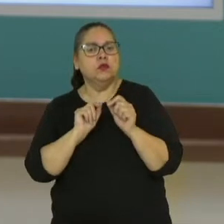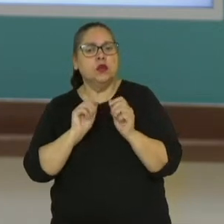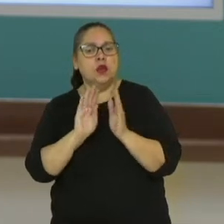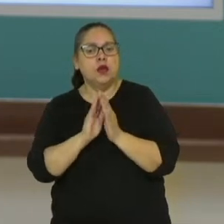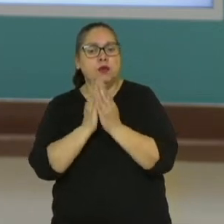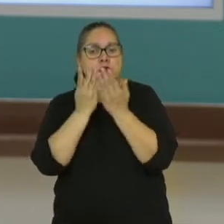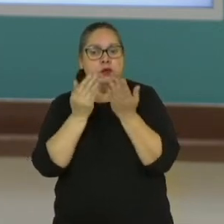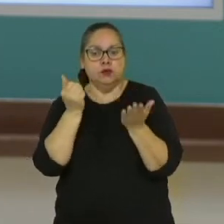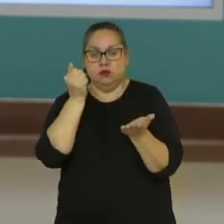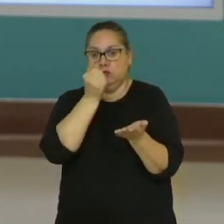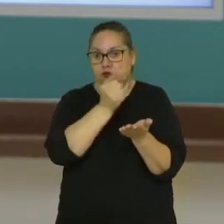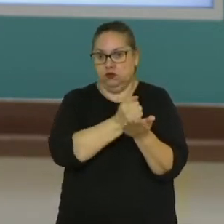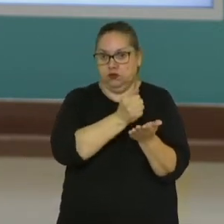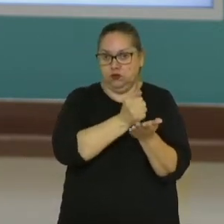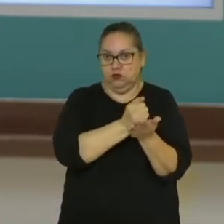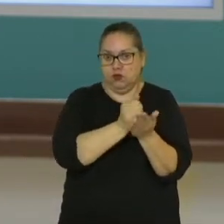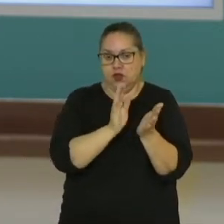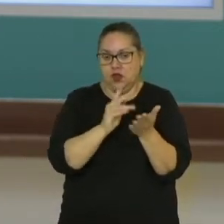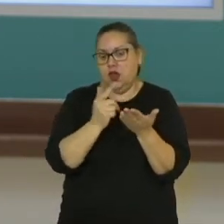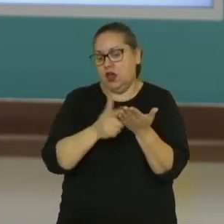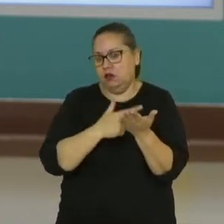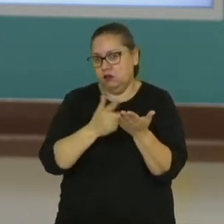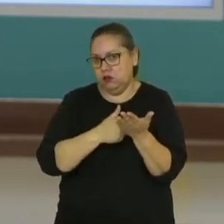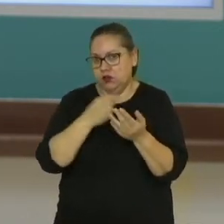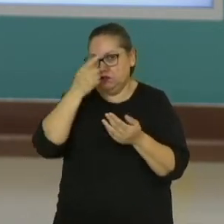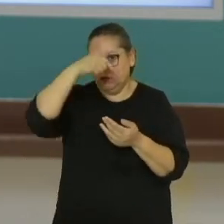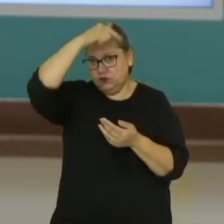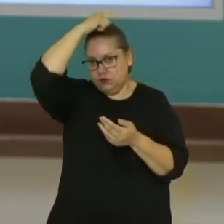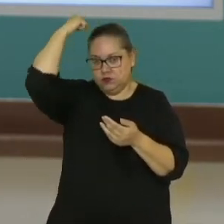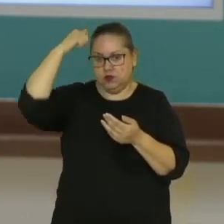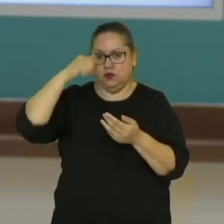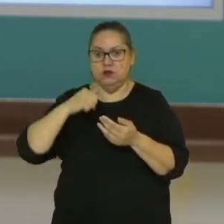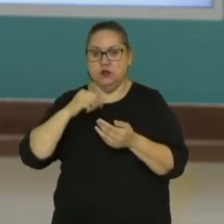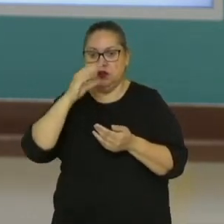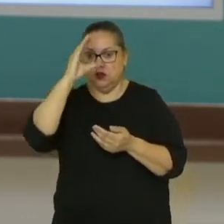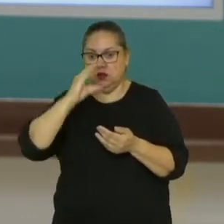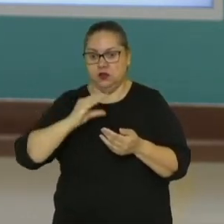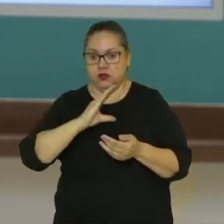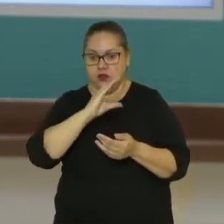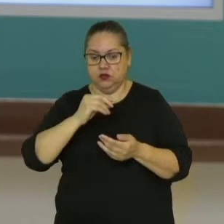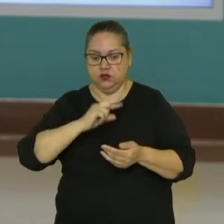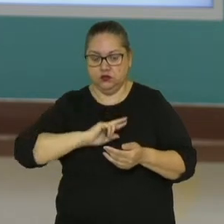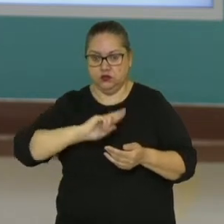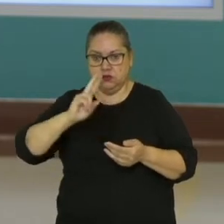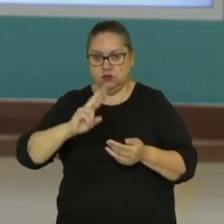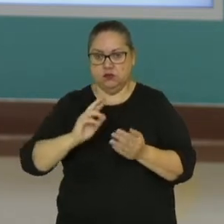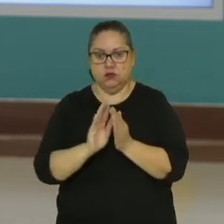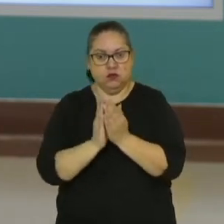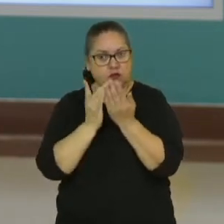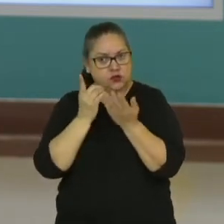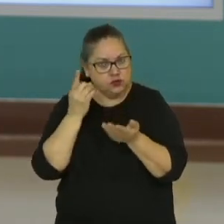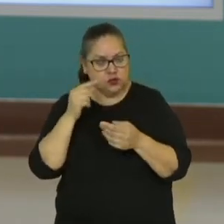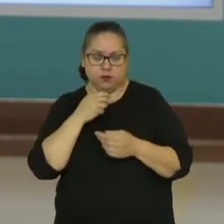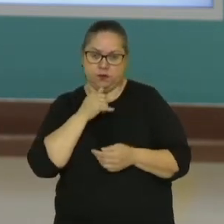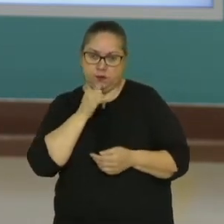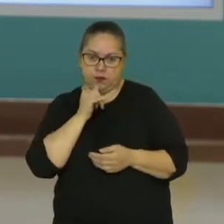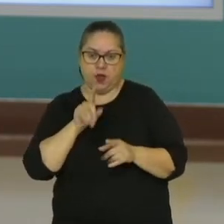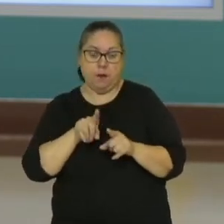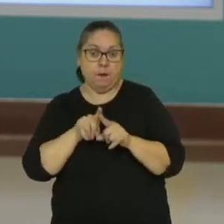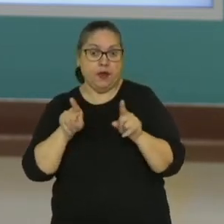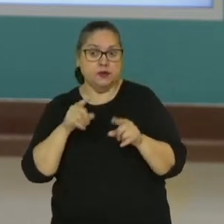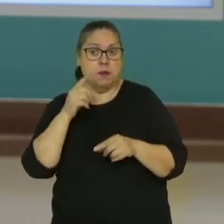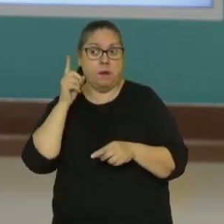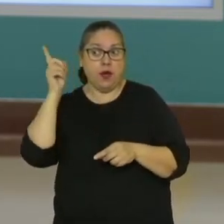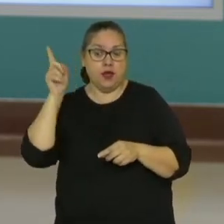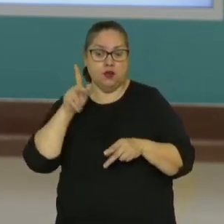Bíblia é um documento, é um livro sagrado das religiões cristãs, né? Católica, evangélica, por exemplo. Mas para